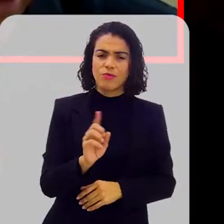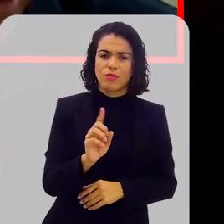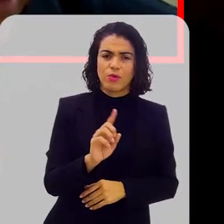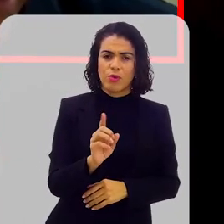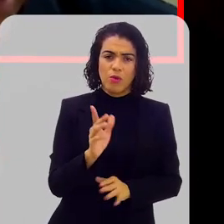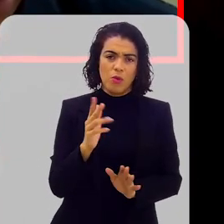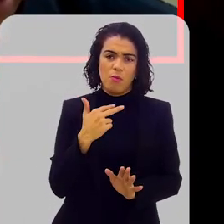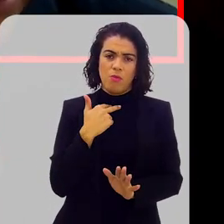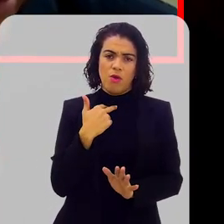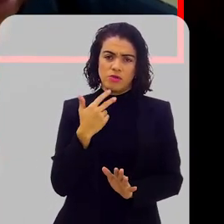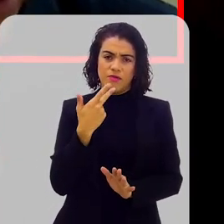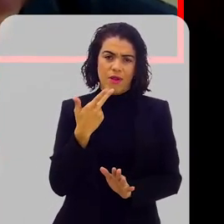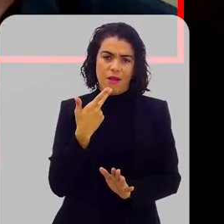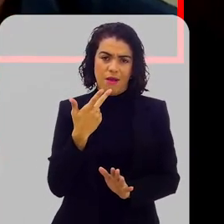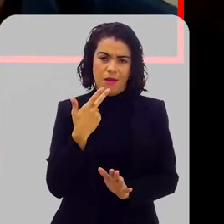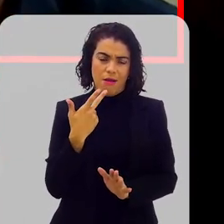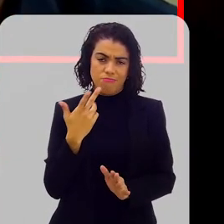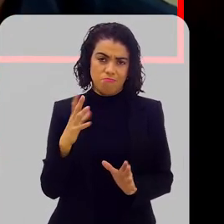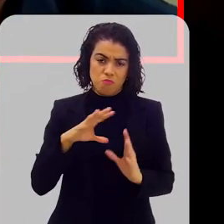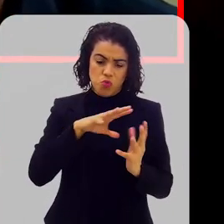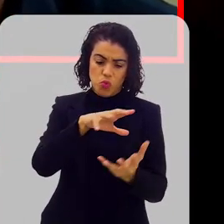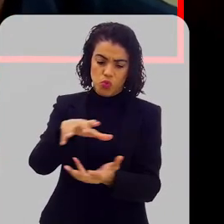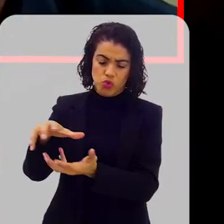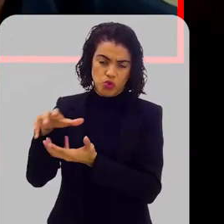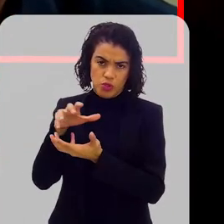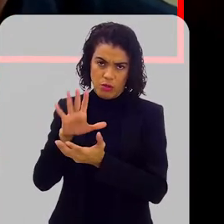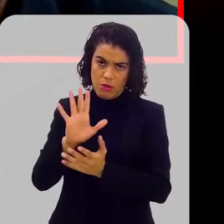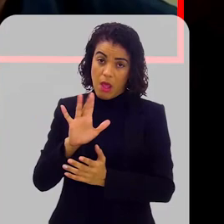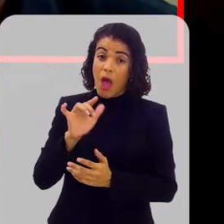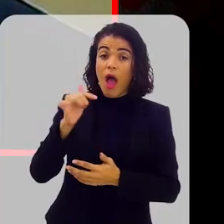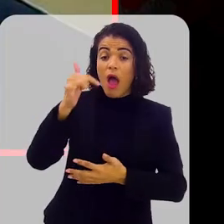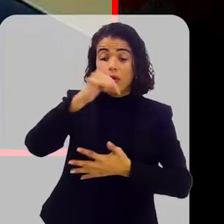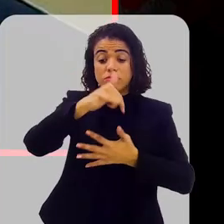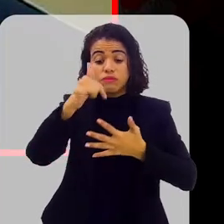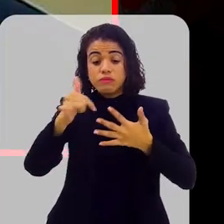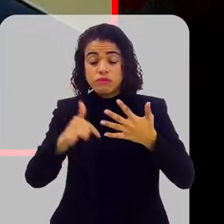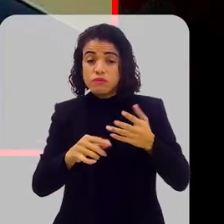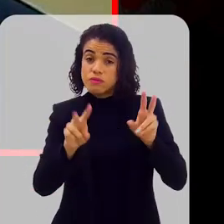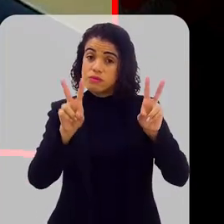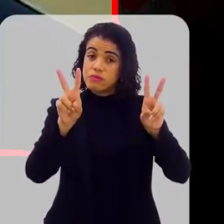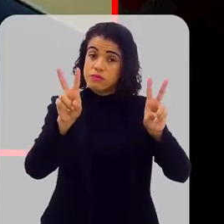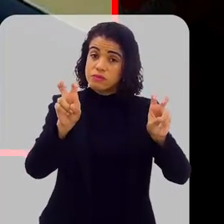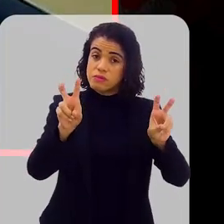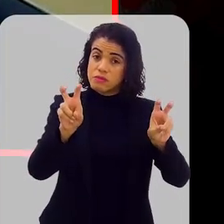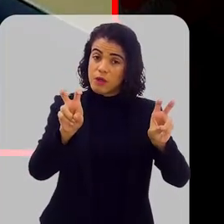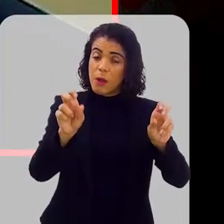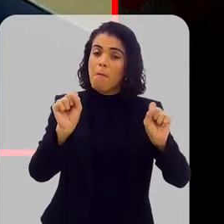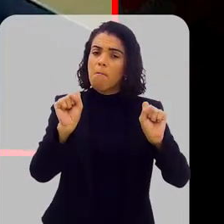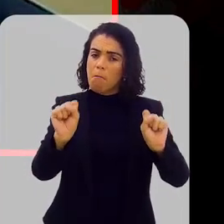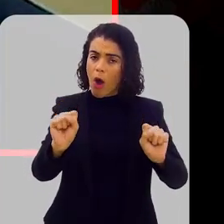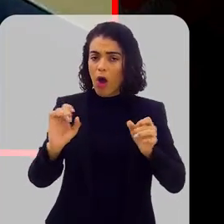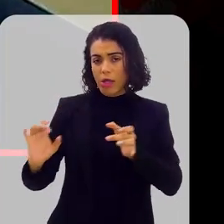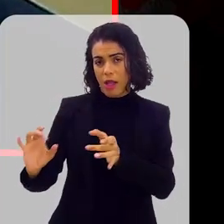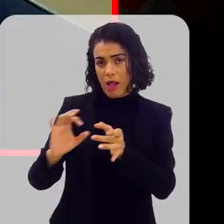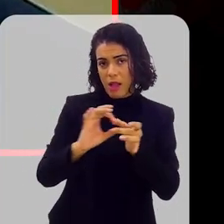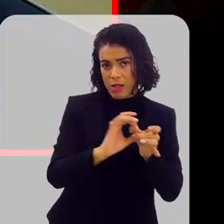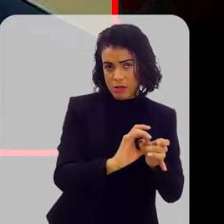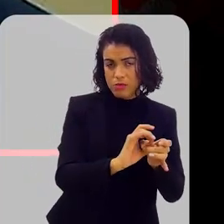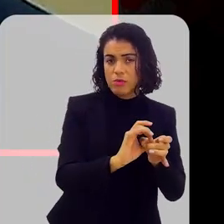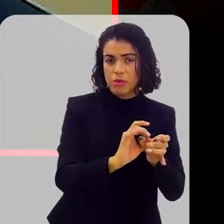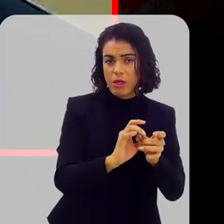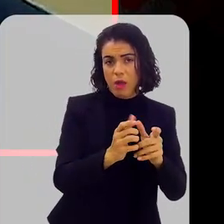tempo? não, olha só, eu não posso dizer que isso é uma tendência, mundial. Eu digo que isso é um dos fatores que pode